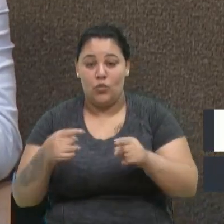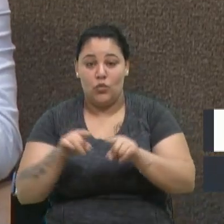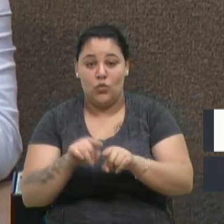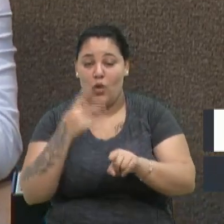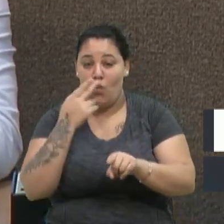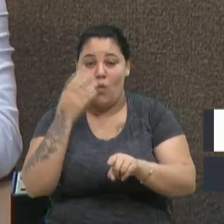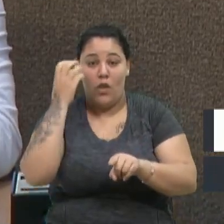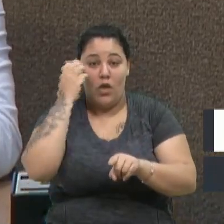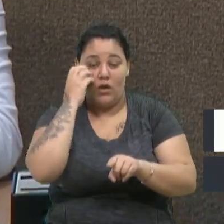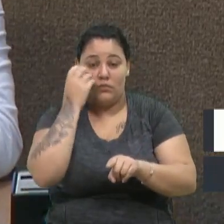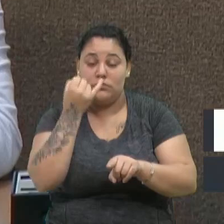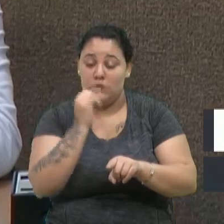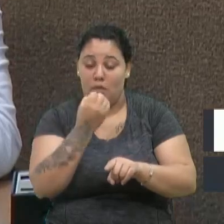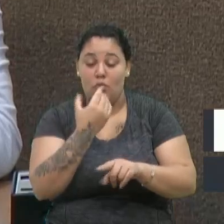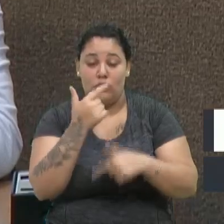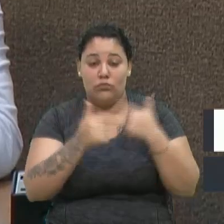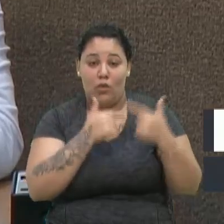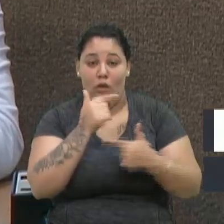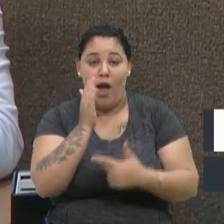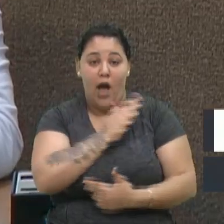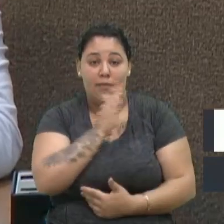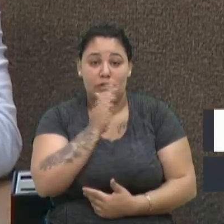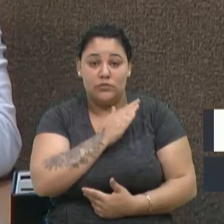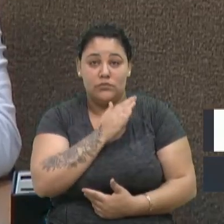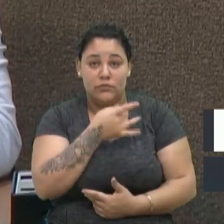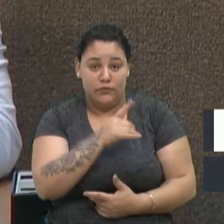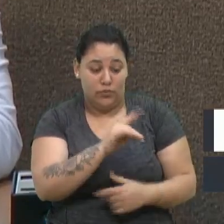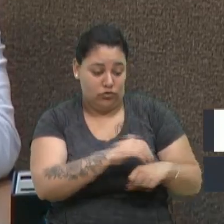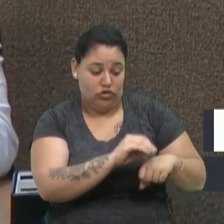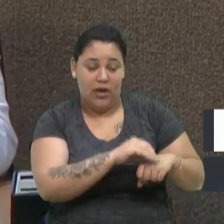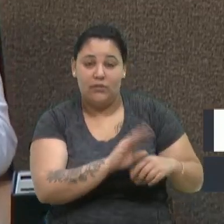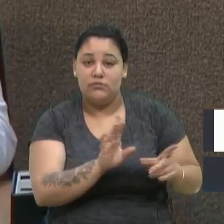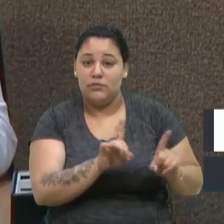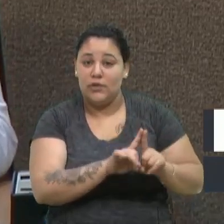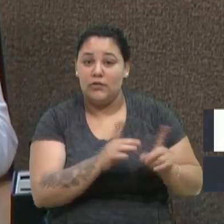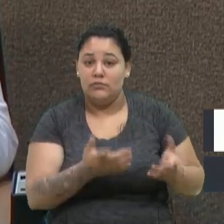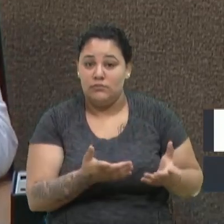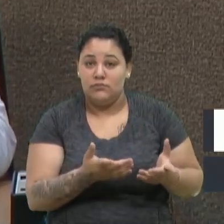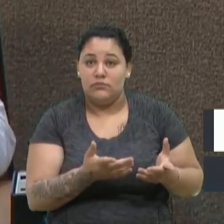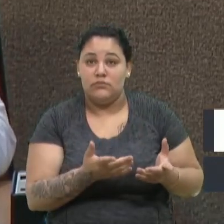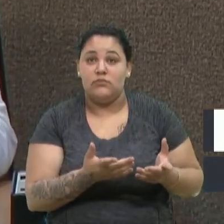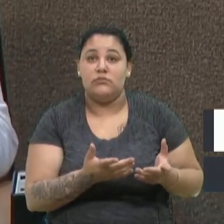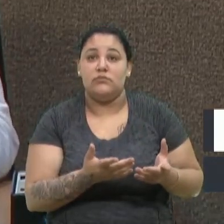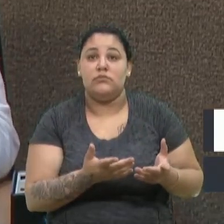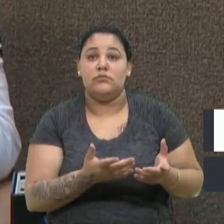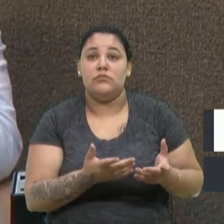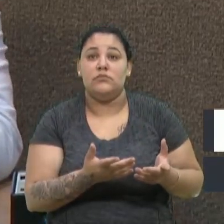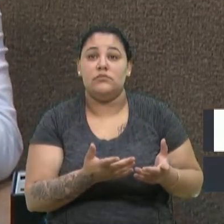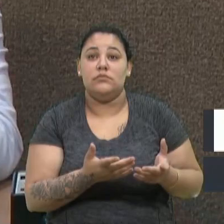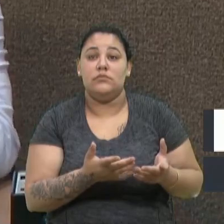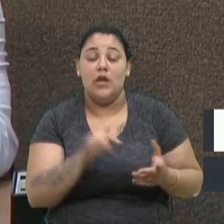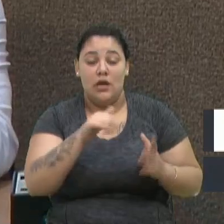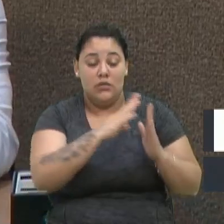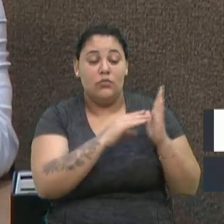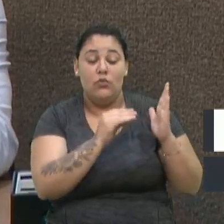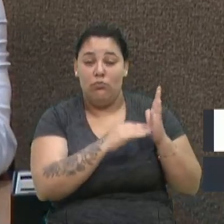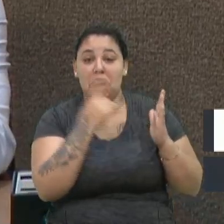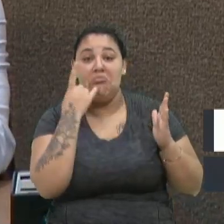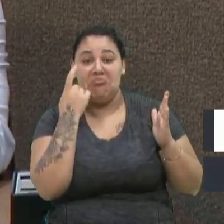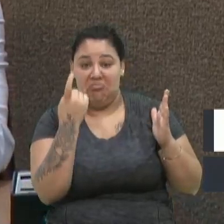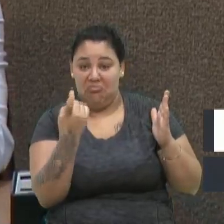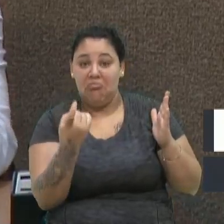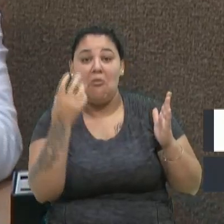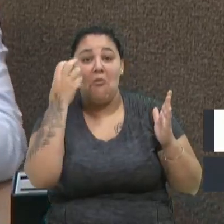funciona, se é ágil, vamos sugerir, né? Essa é uma parte, vereador. Esse modelo foi muito interessante.